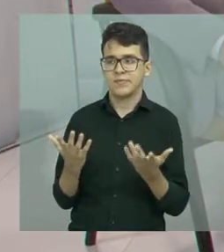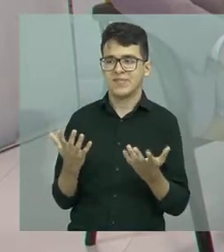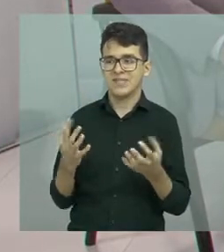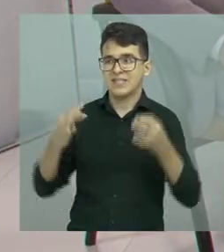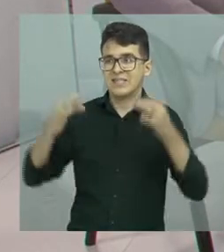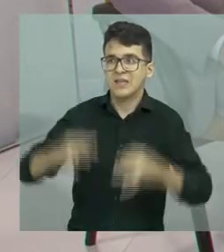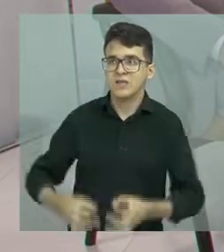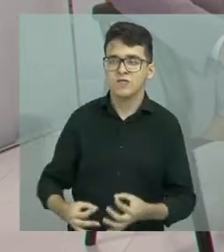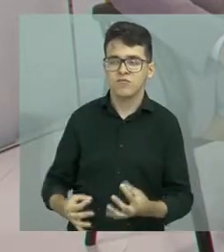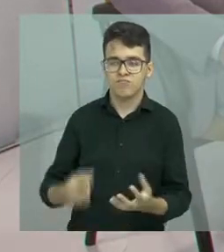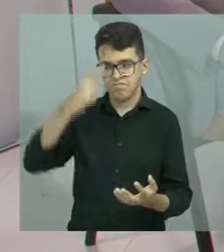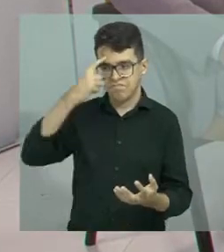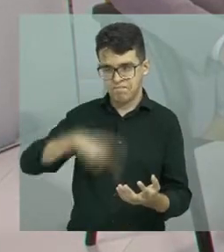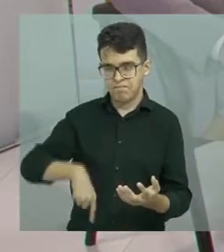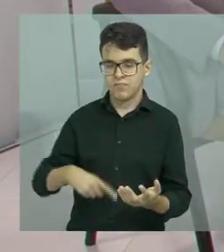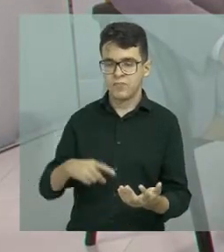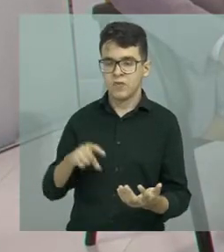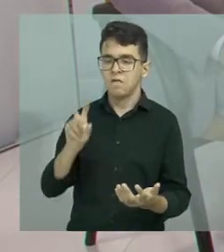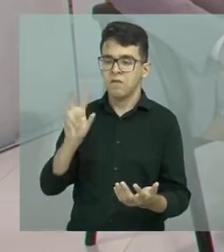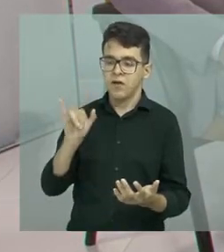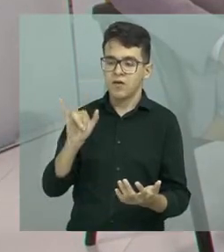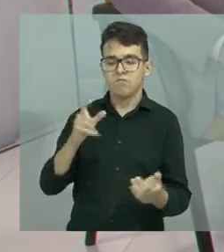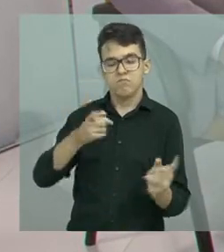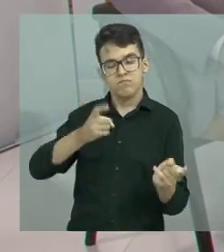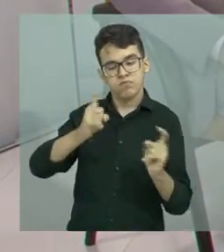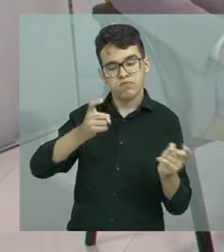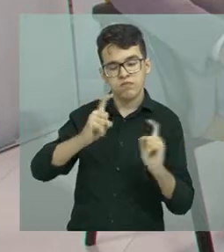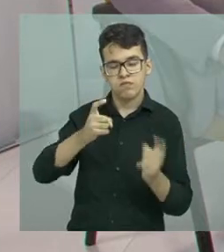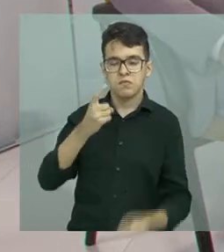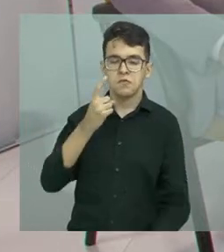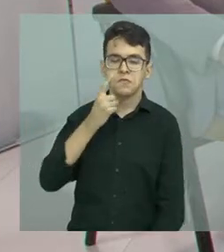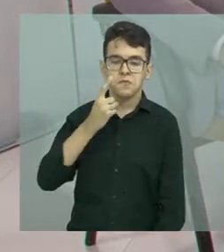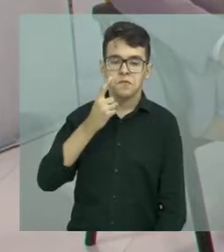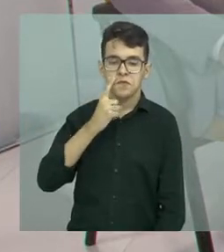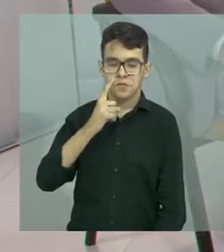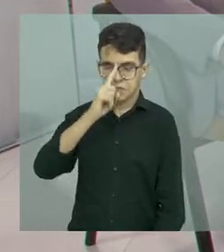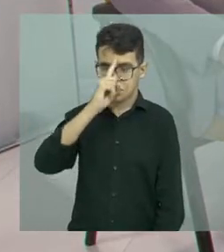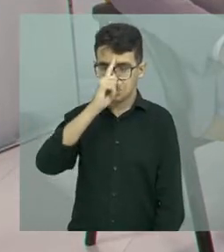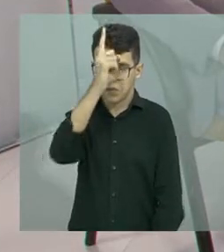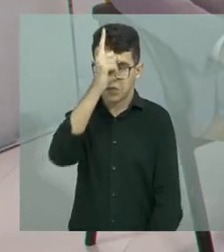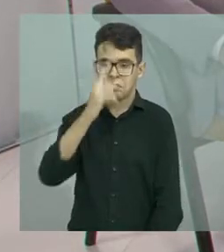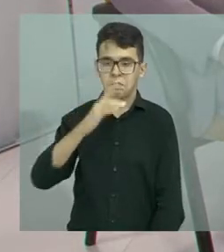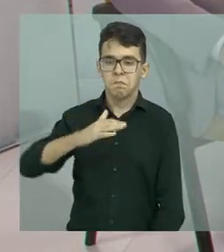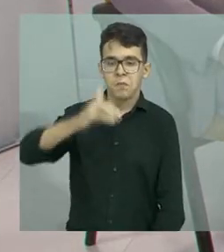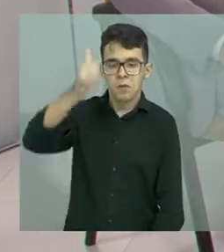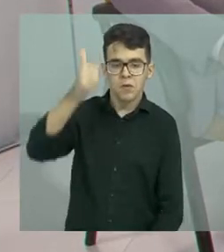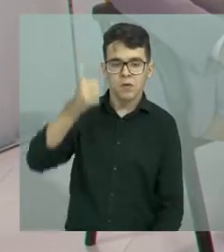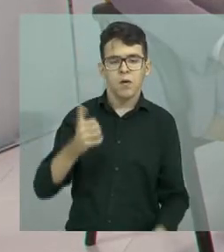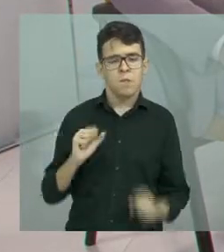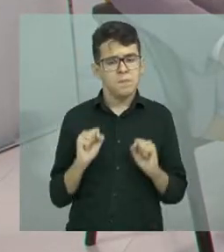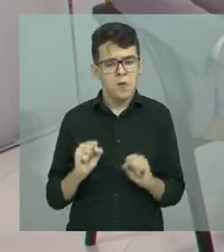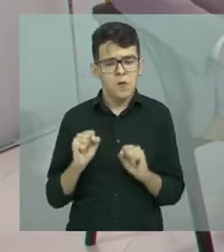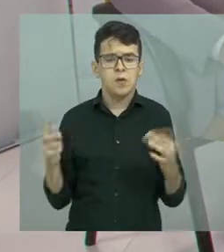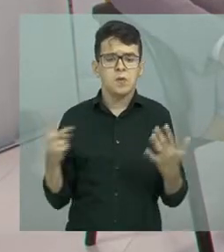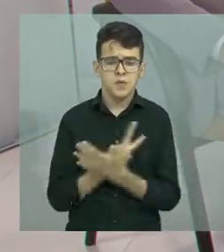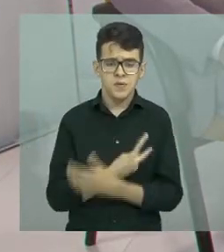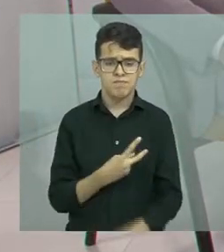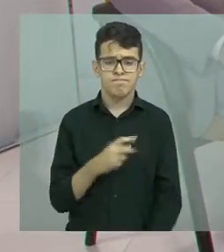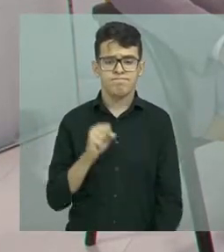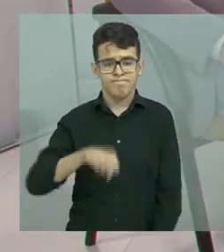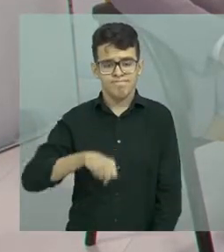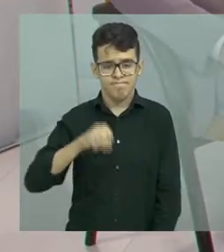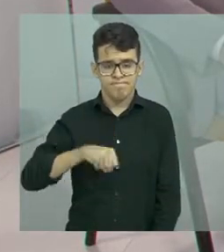melhor formato para o modelo de parlamento metropolitano aqui do Ceará. É possível que isso aconteça? É possível.